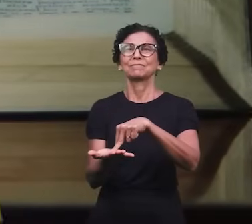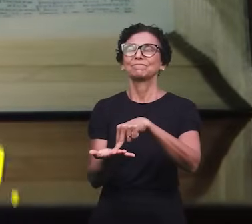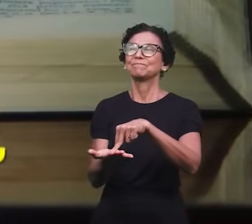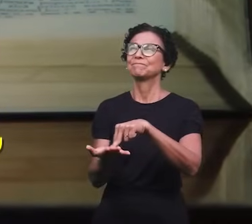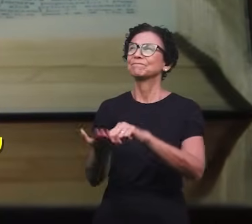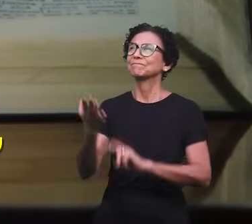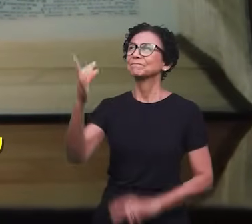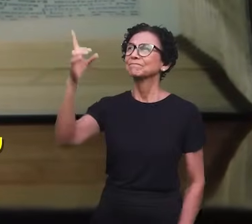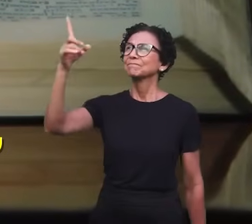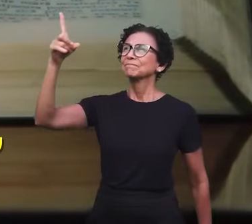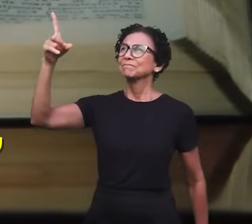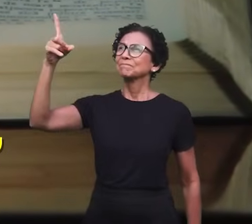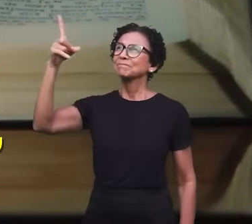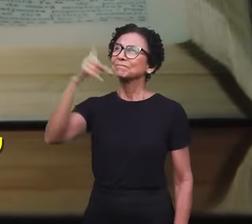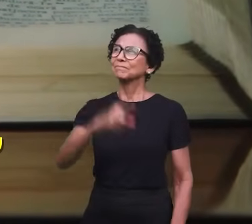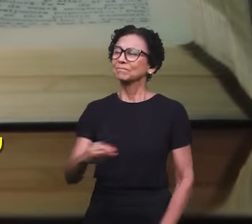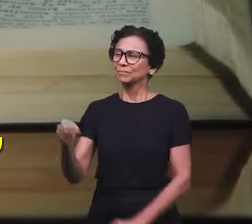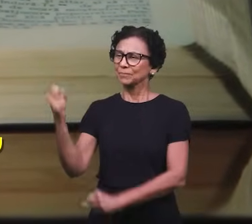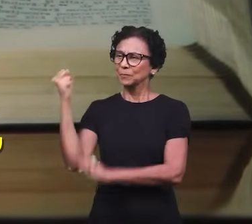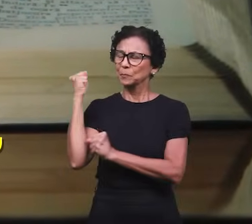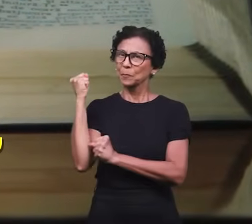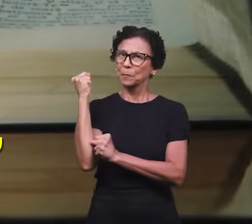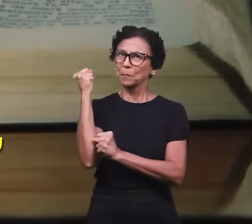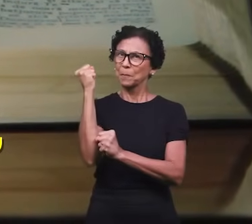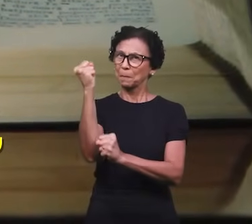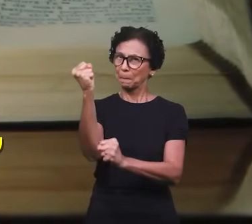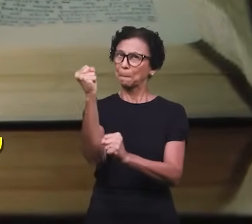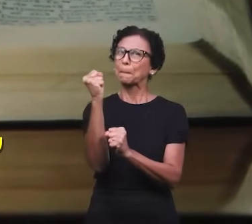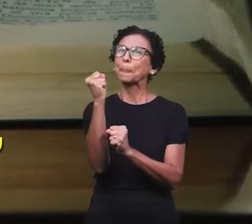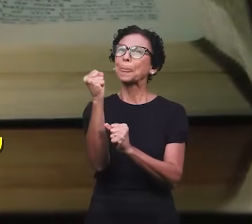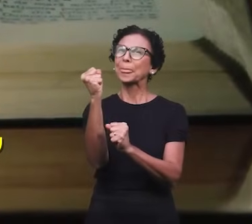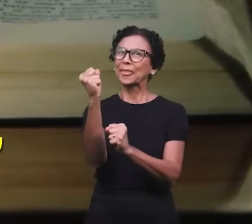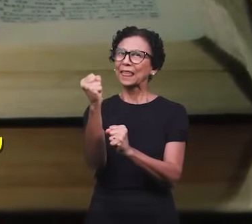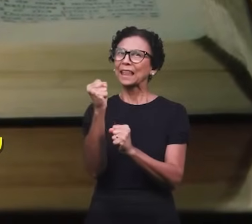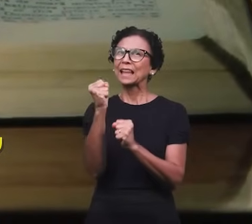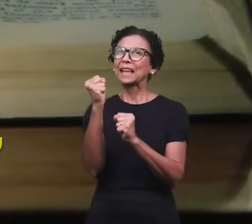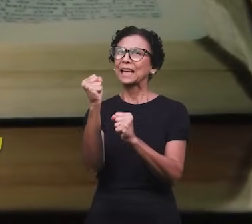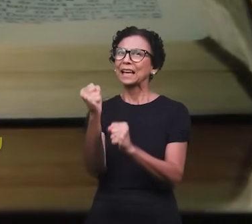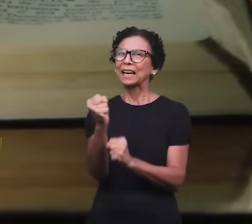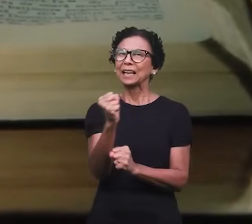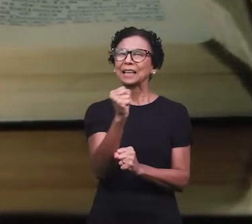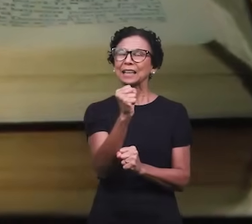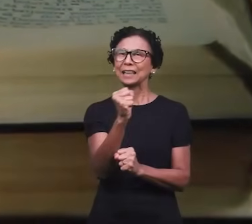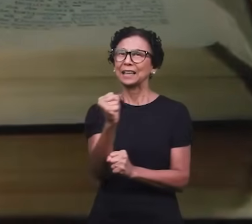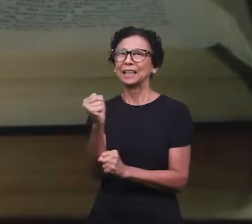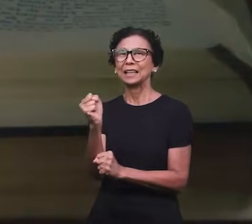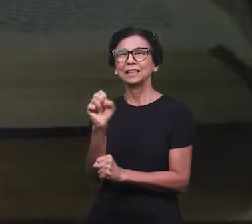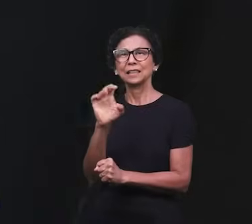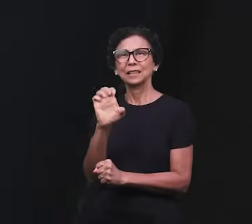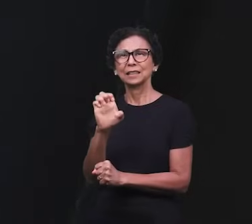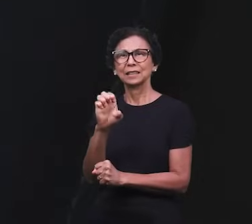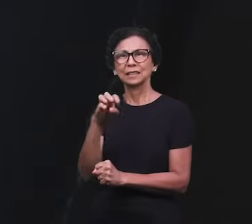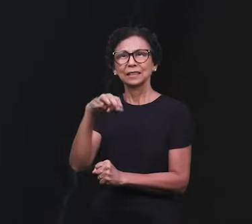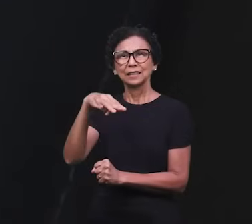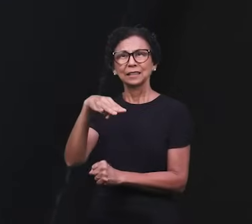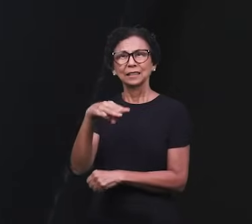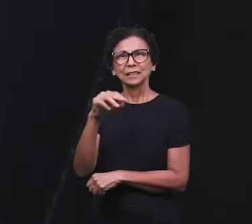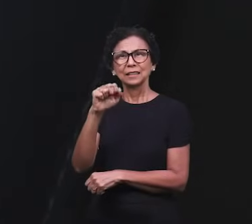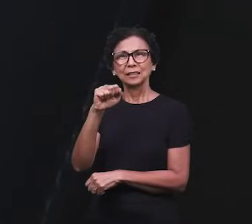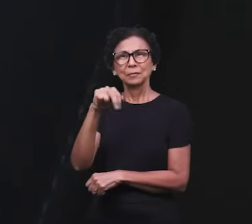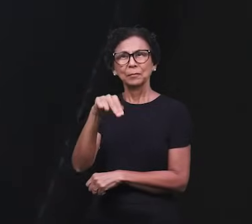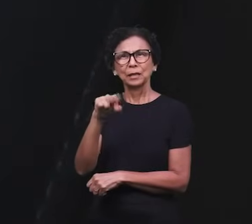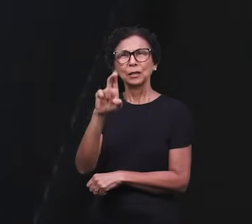Meu Deus é muito forte. Seu Deus é muito forte. Seu nome